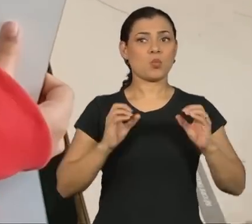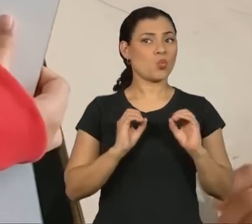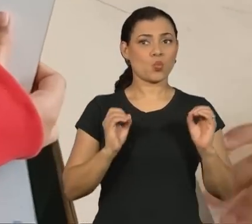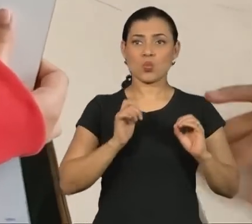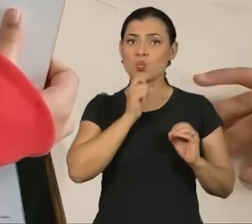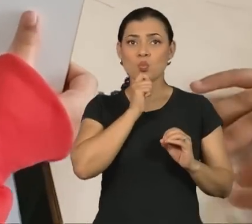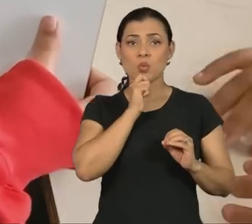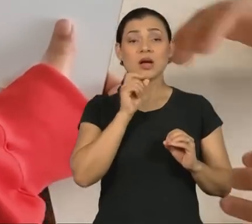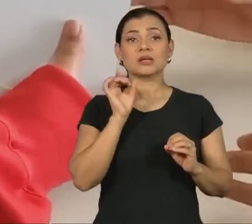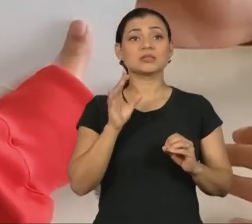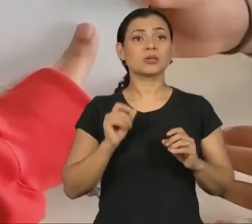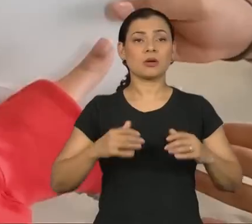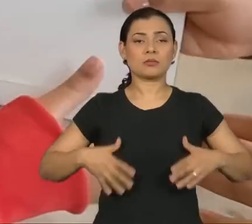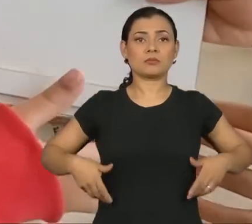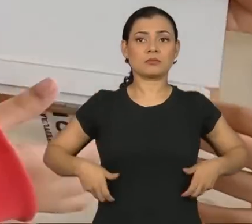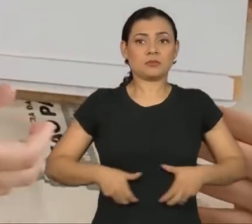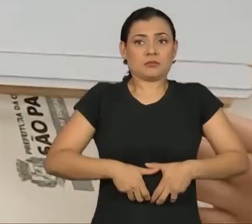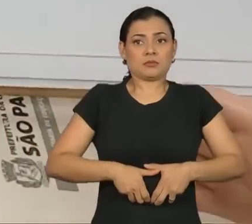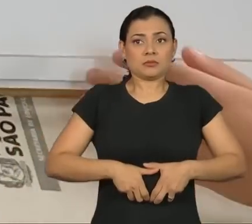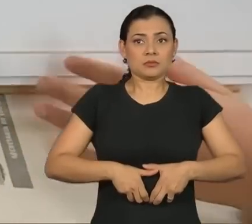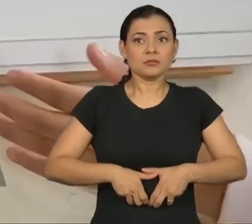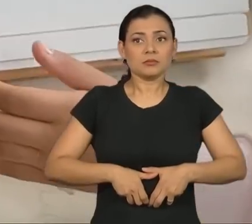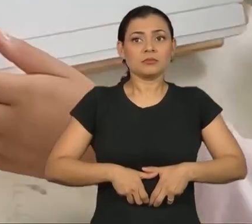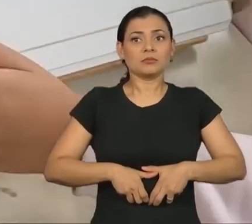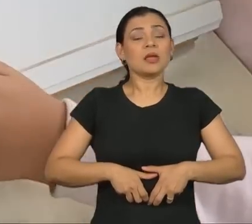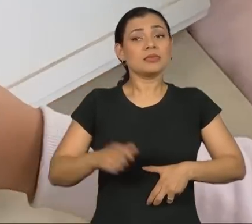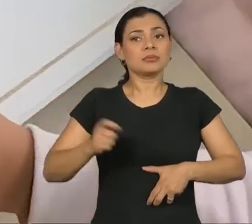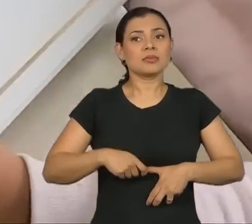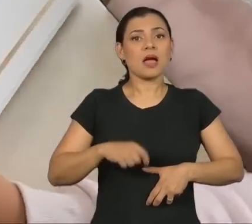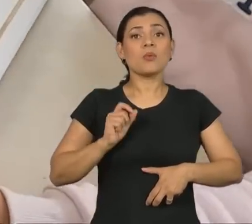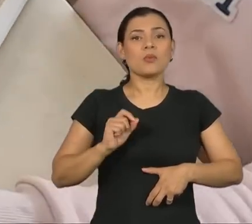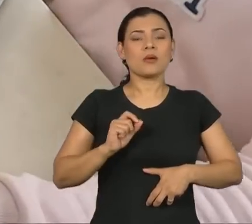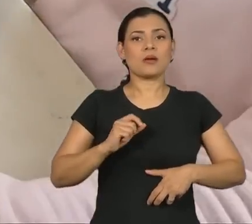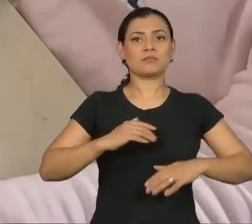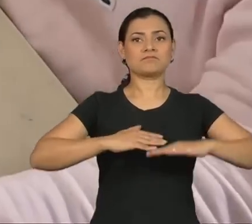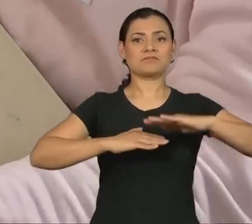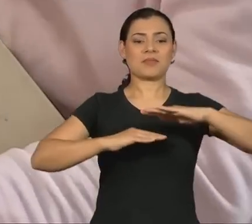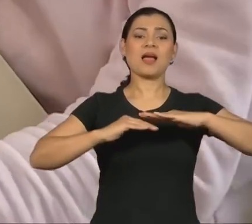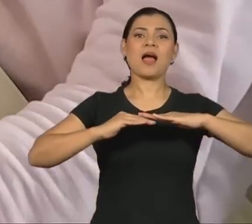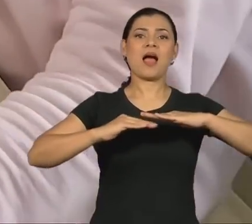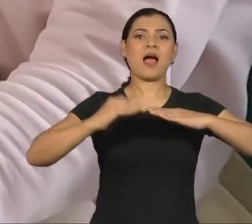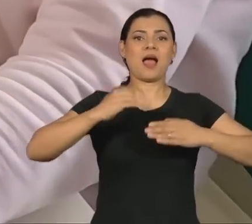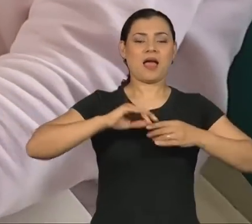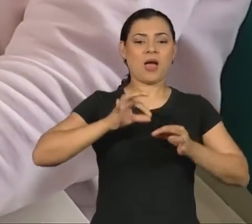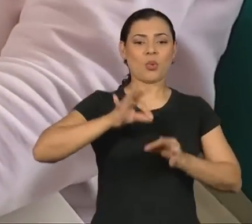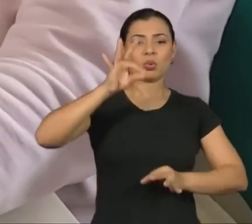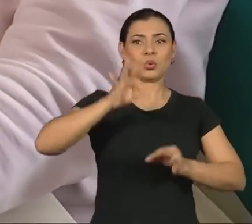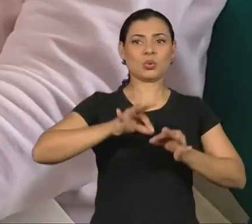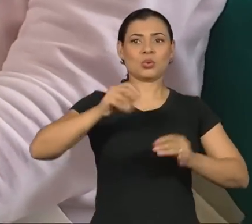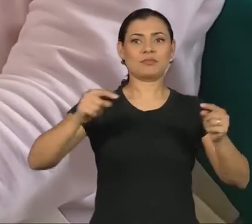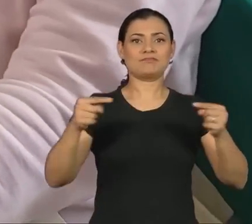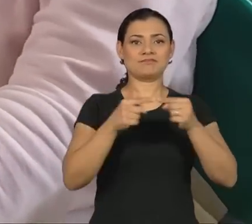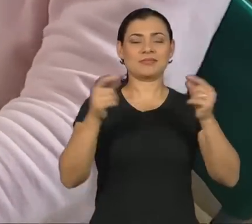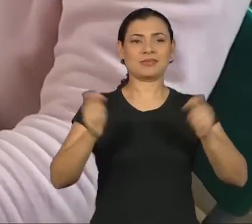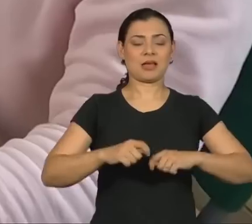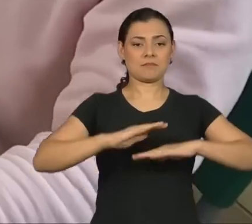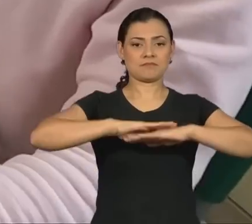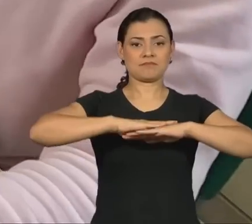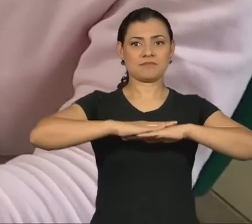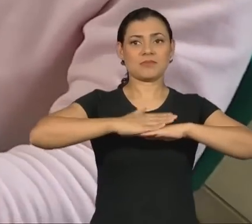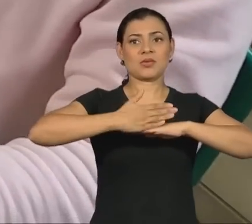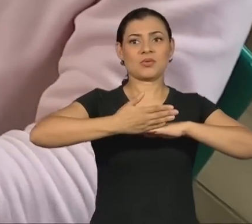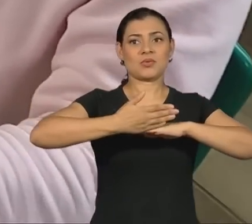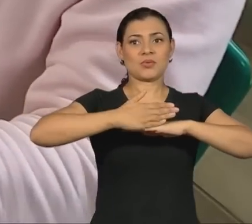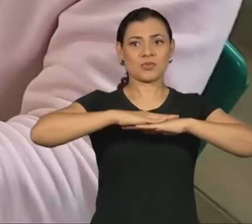ele usa aquela cinta, então você já adequa na altura do estudante para que ele realmente não tenha que